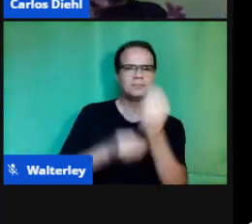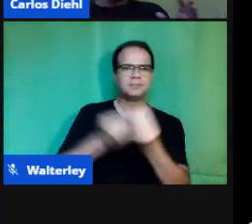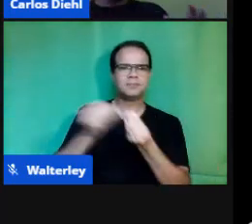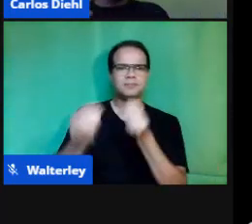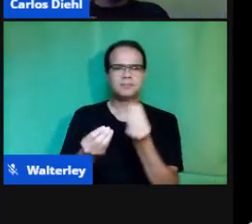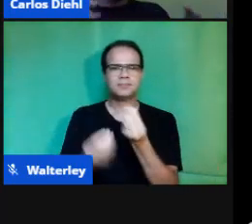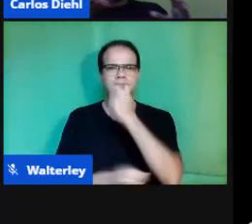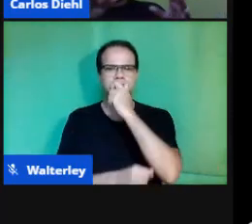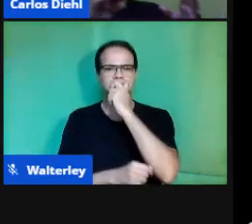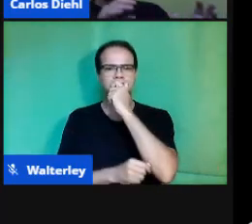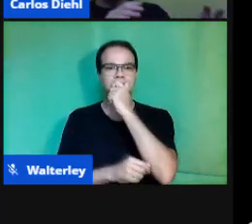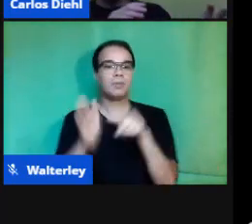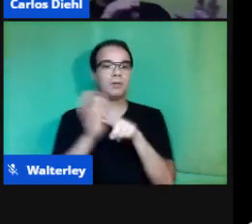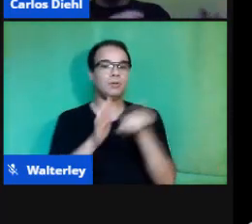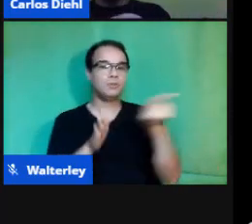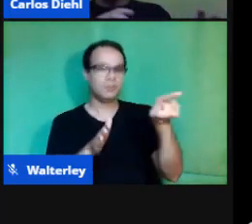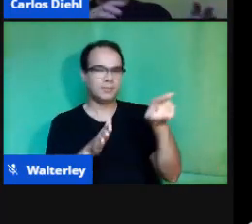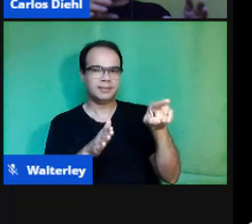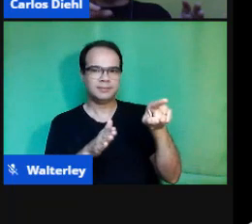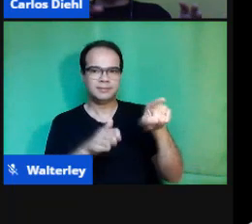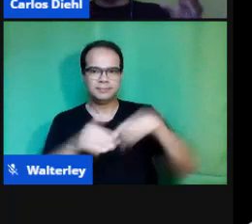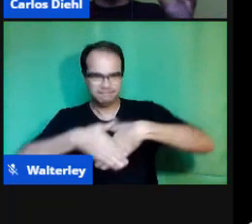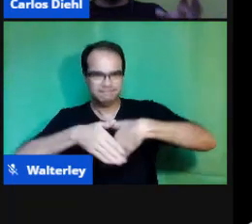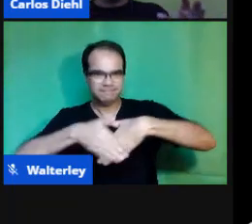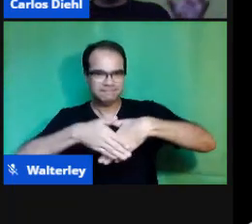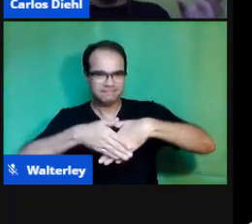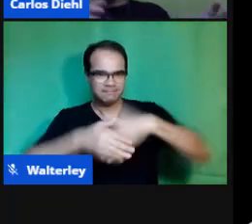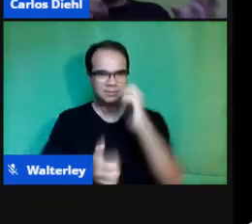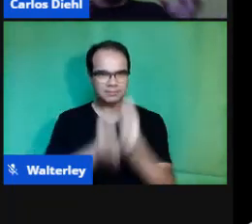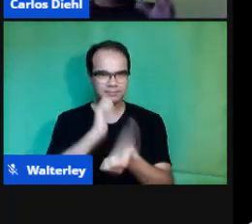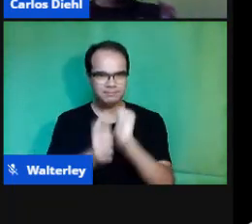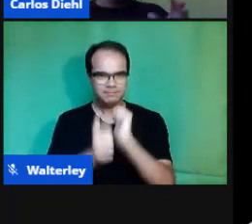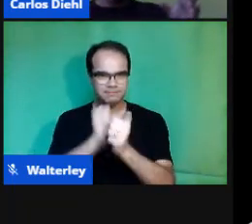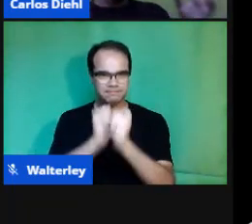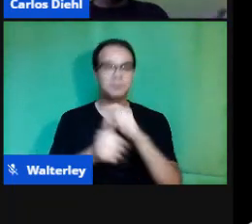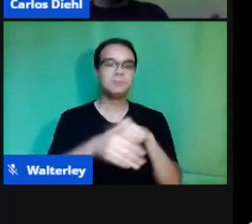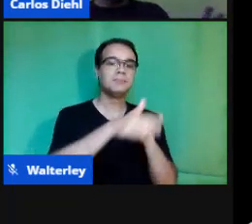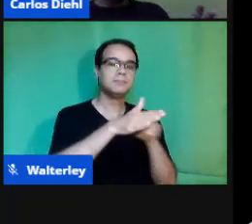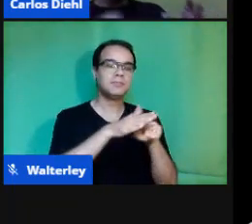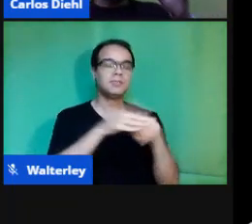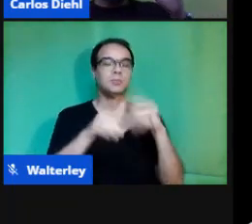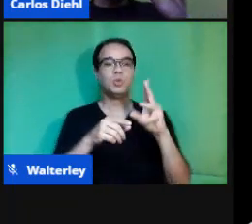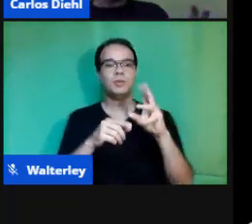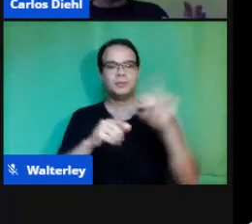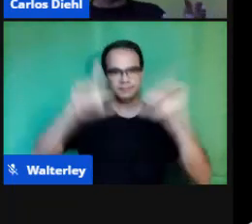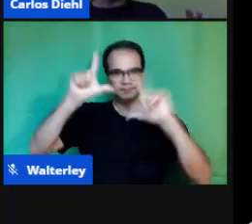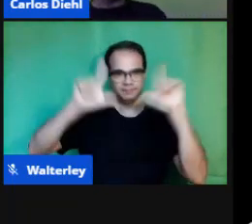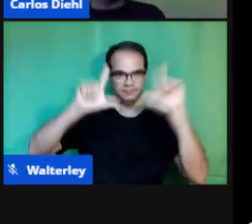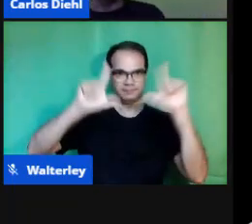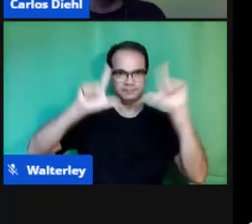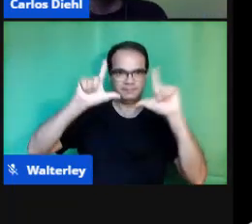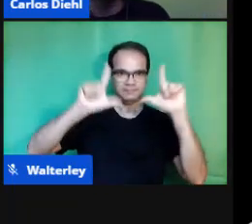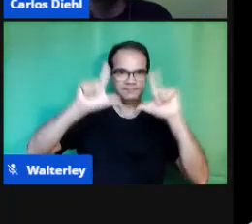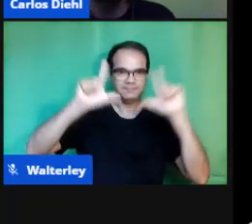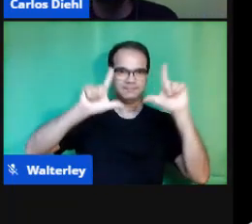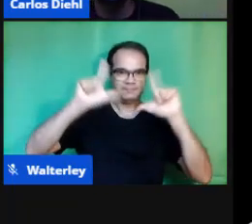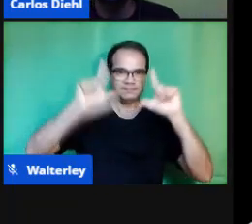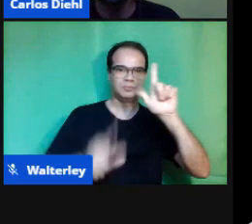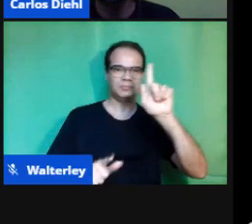pegar depoimentos de jogadores, de torcedores, imagens de arquivo da Globo, do Canal 100, para contar a história da